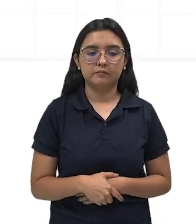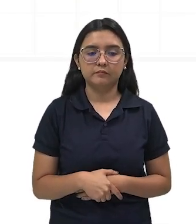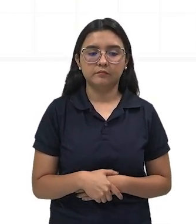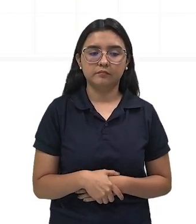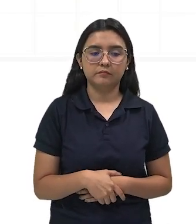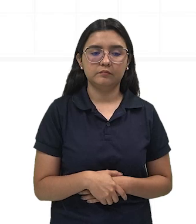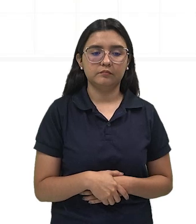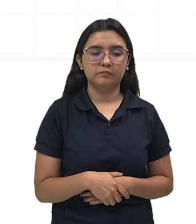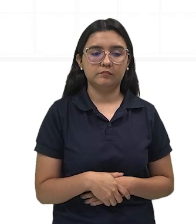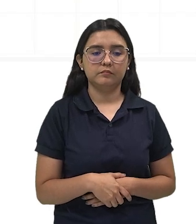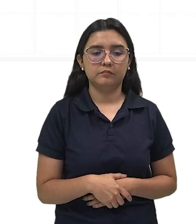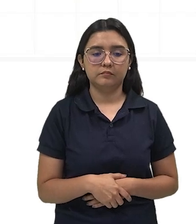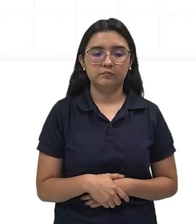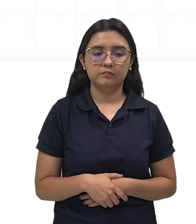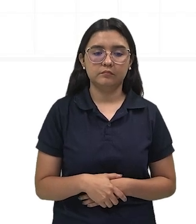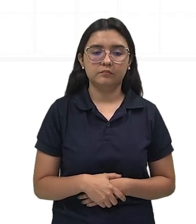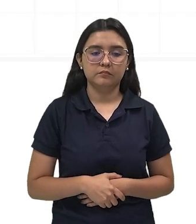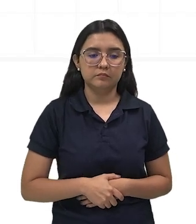essa aqui,